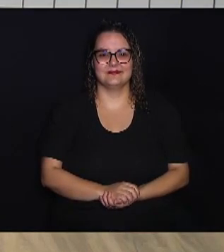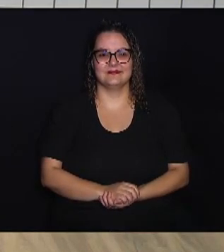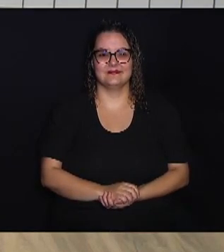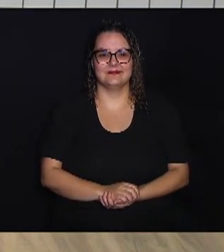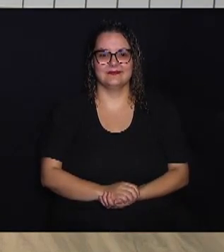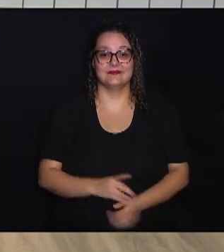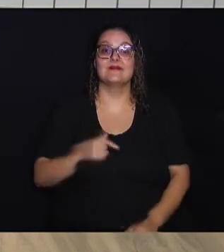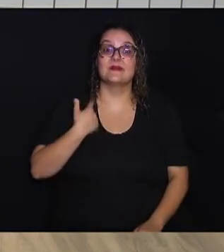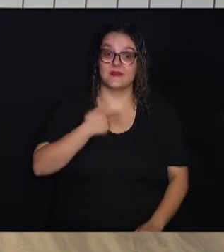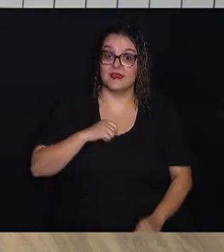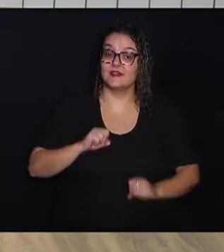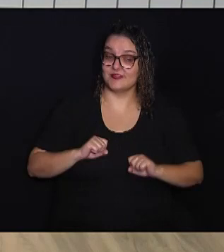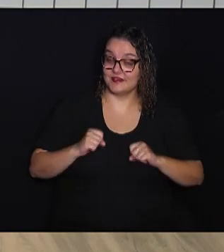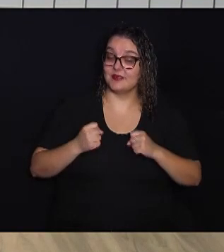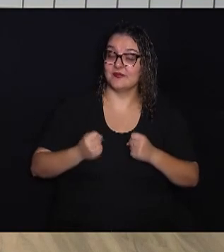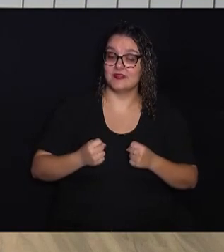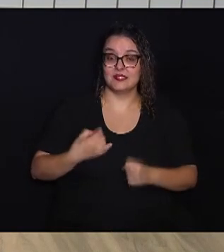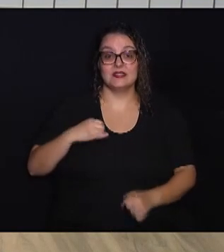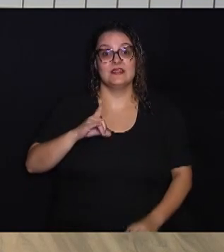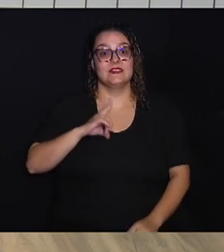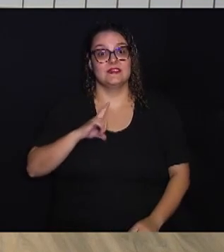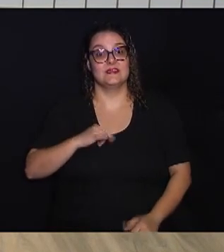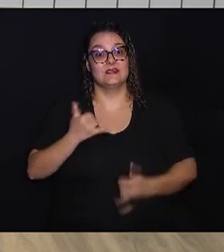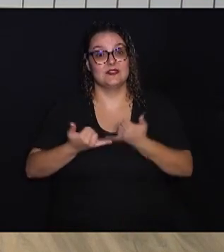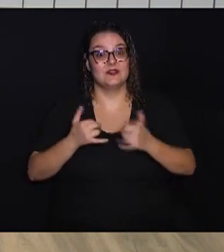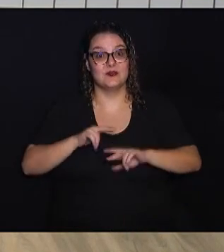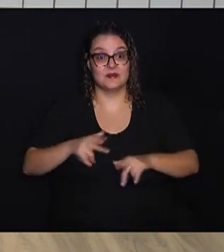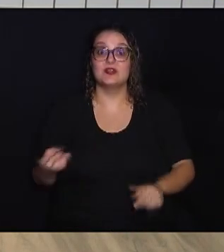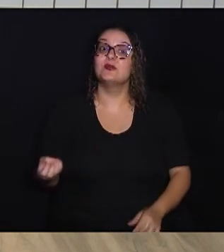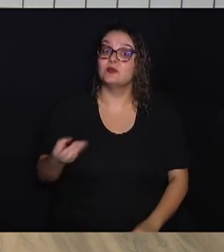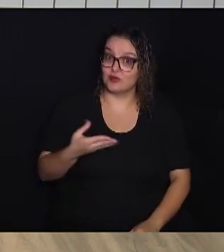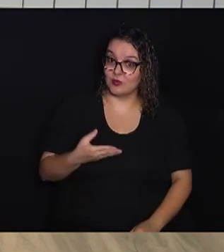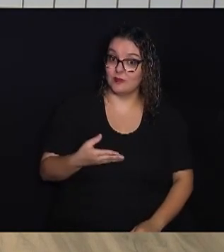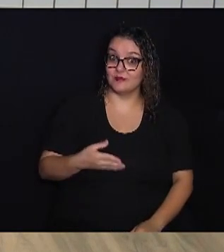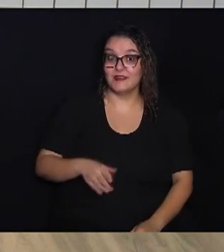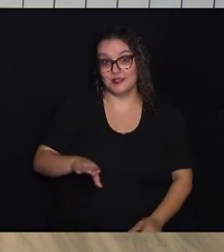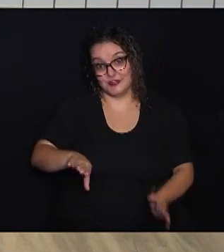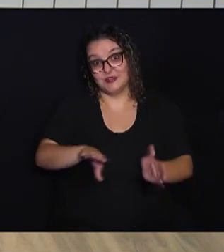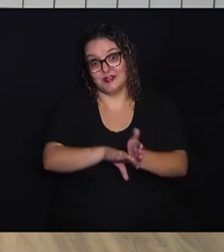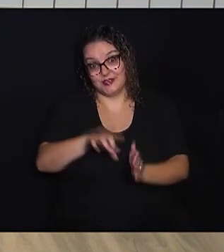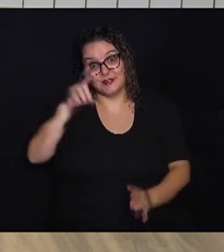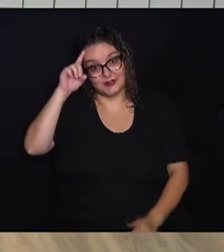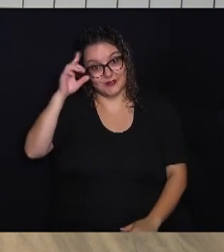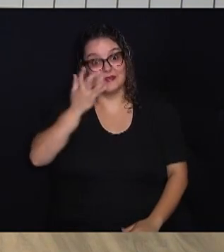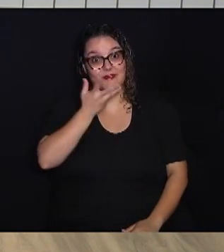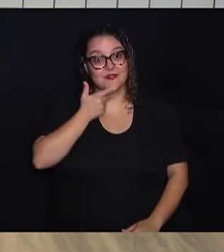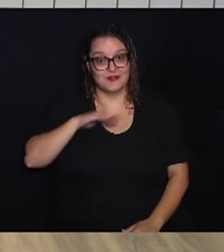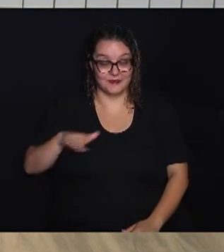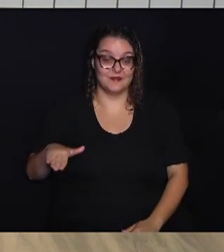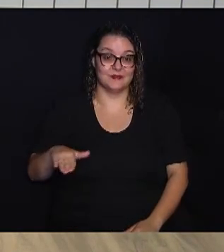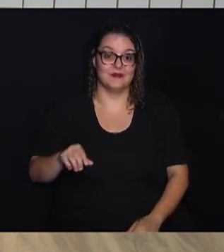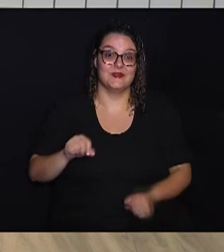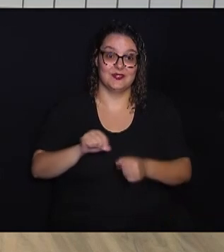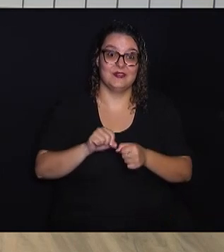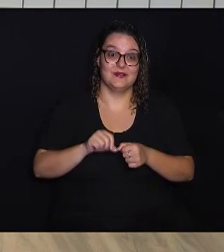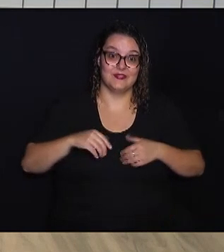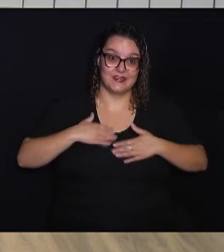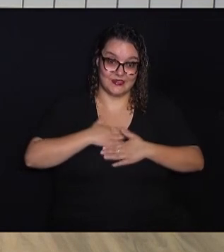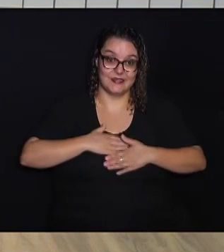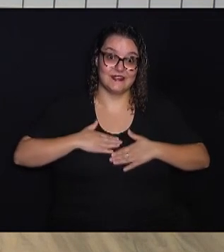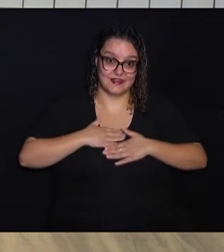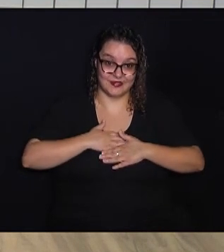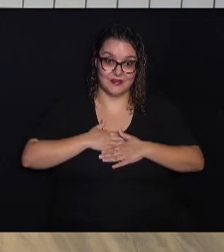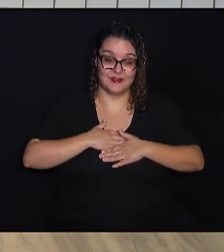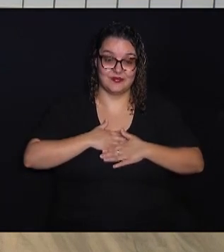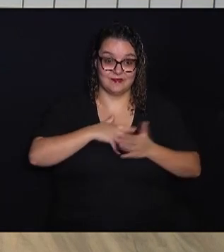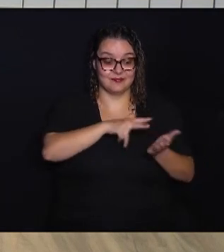E a gente reforça aqui, se você tem um brinquedo novo, principalmente está chegando o Dia das Crianças, né, para fazer esse agrado àquelas que estão